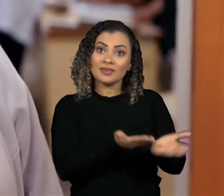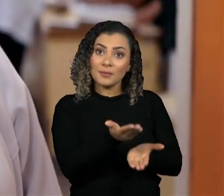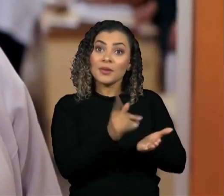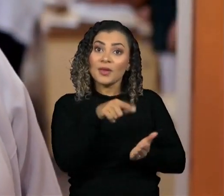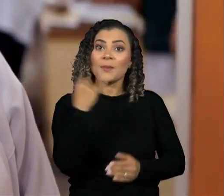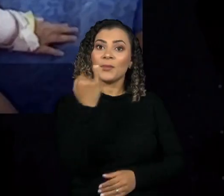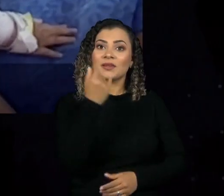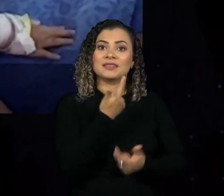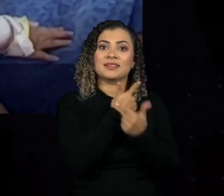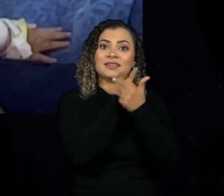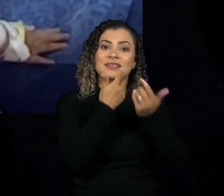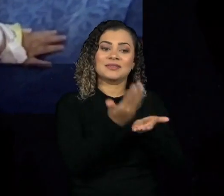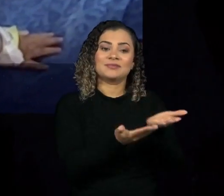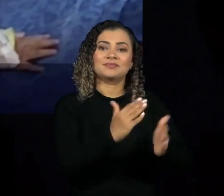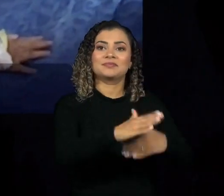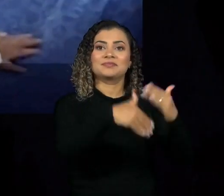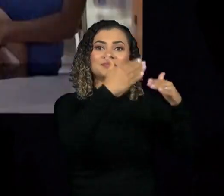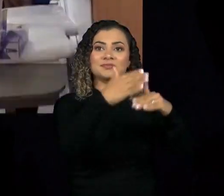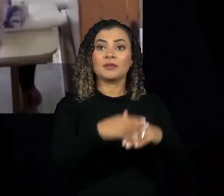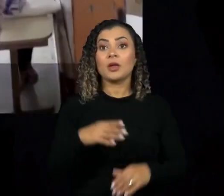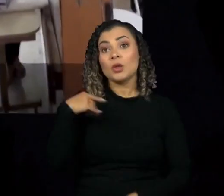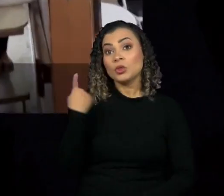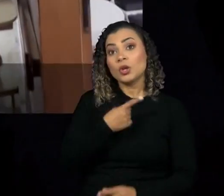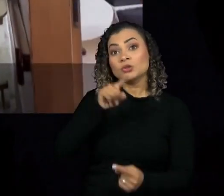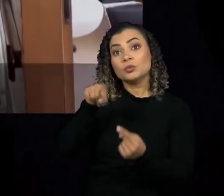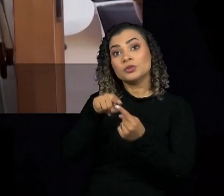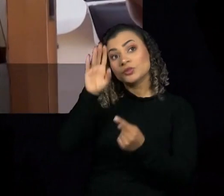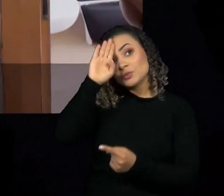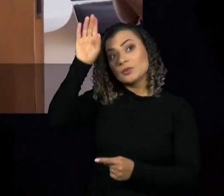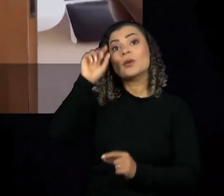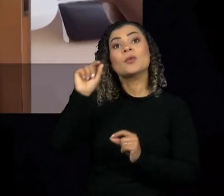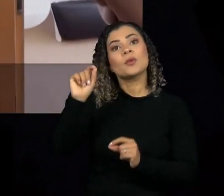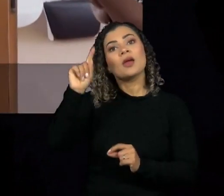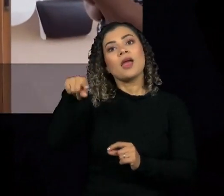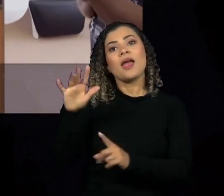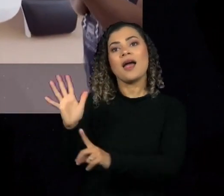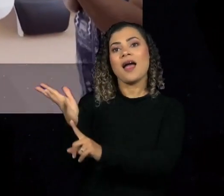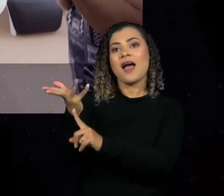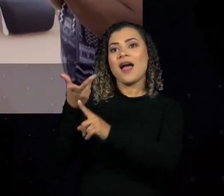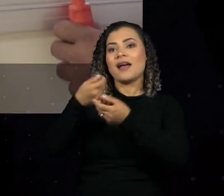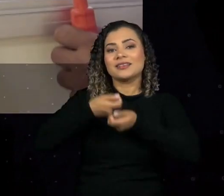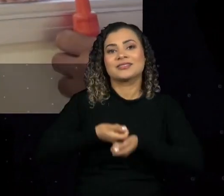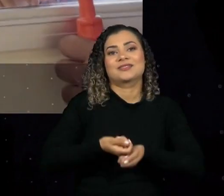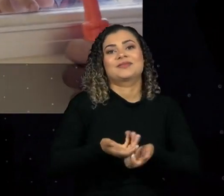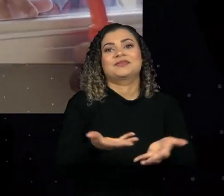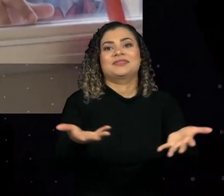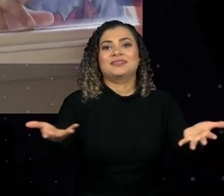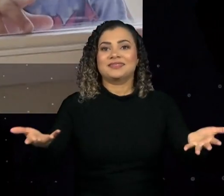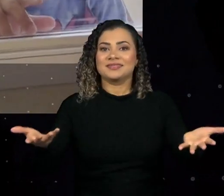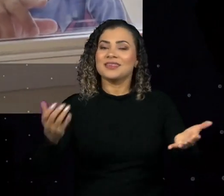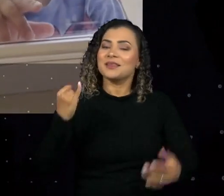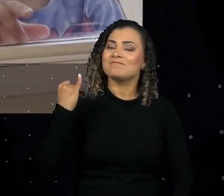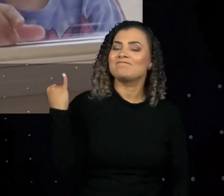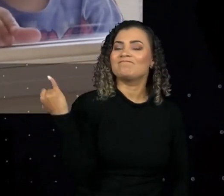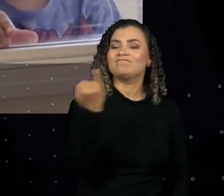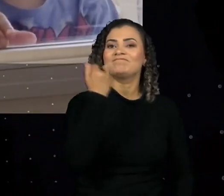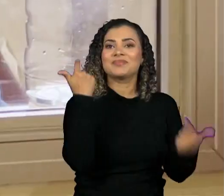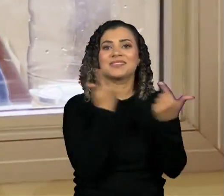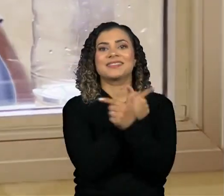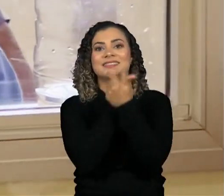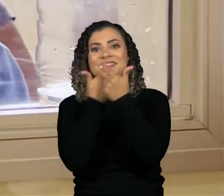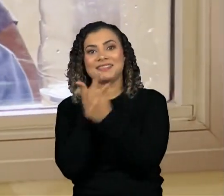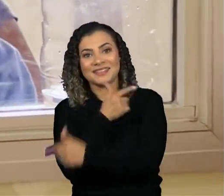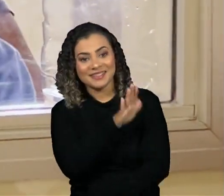dessas crianças. O nosso maior propósito é levar a arte como um bem essencial para todas